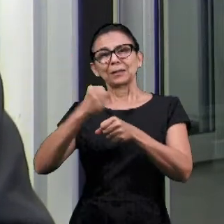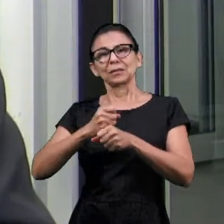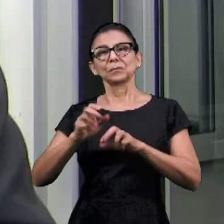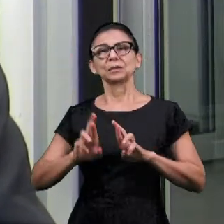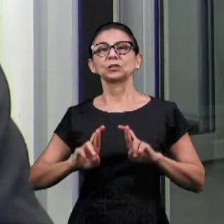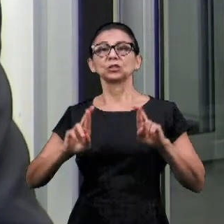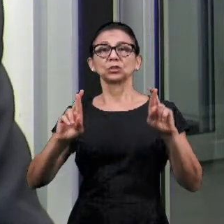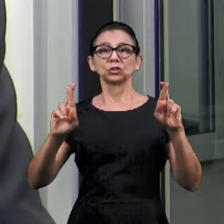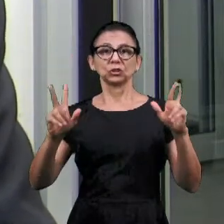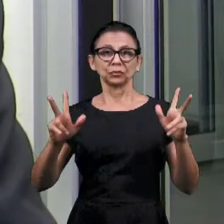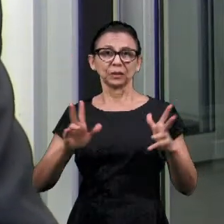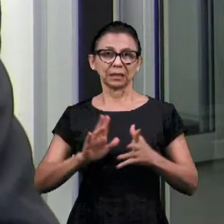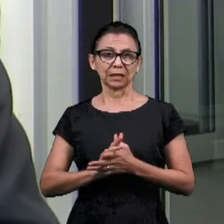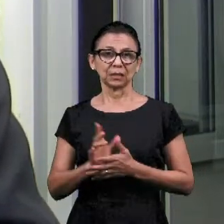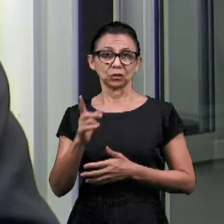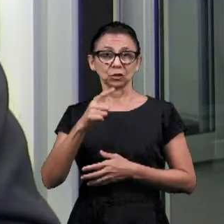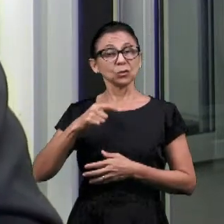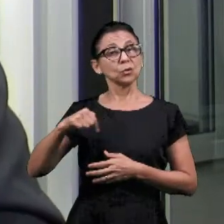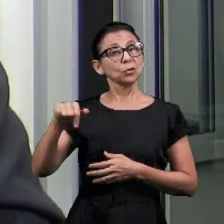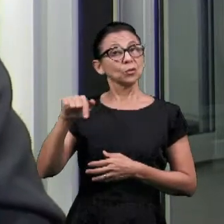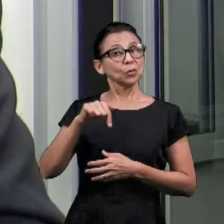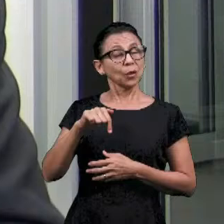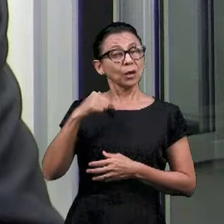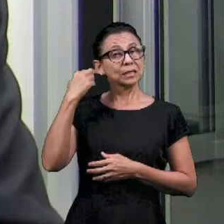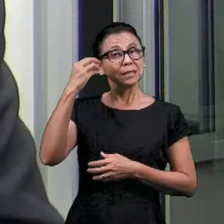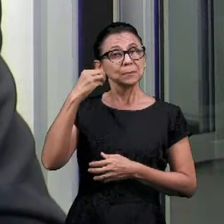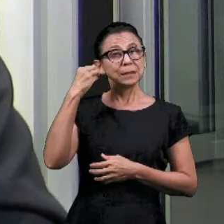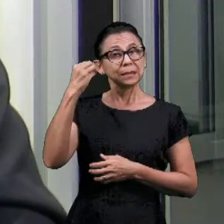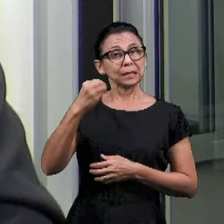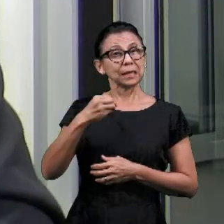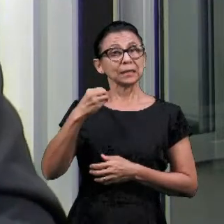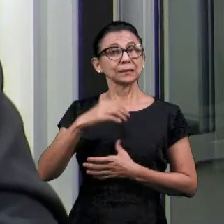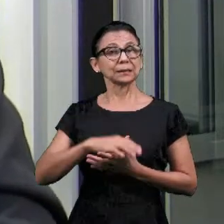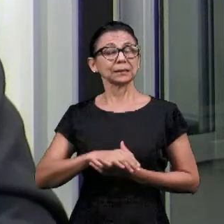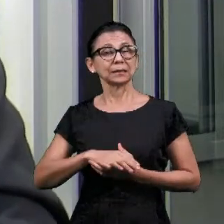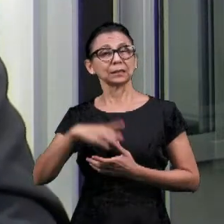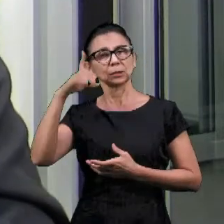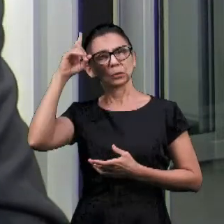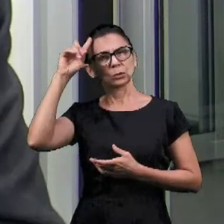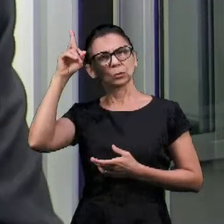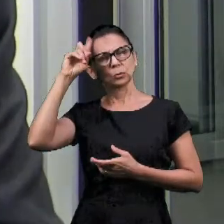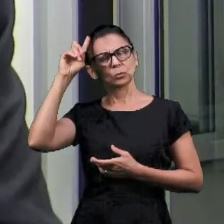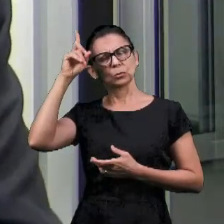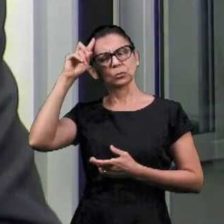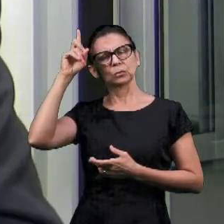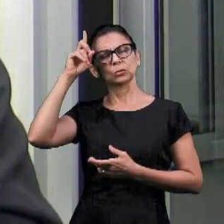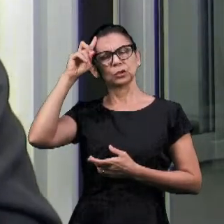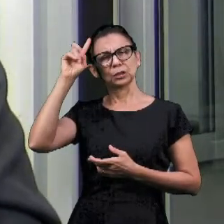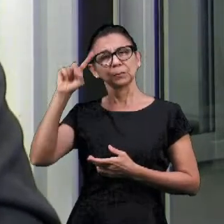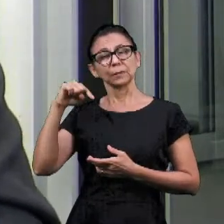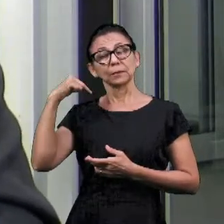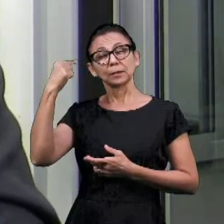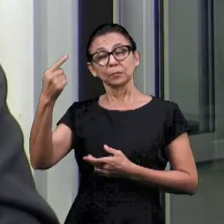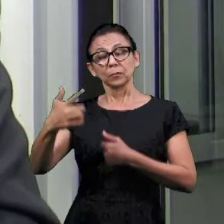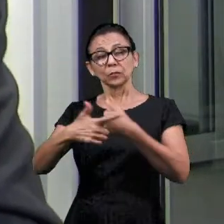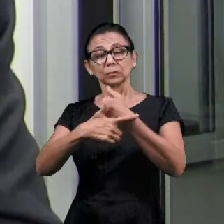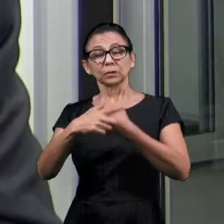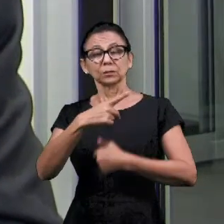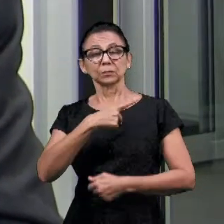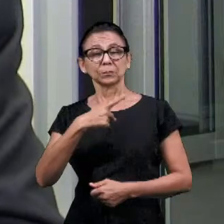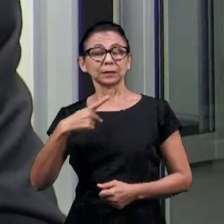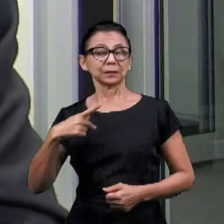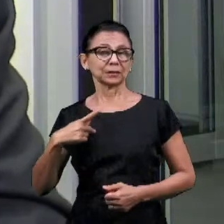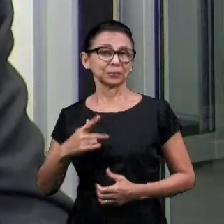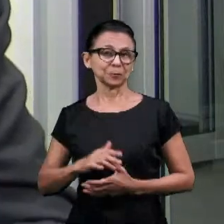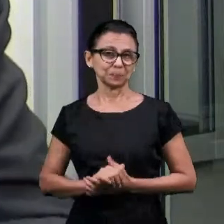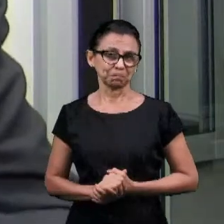nos preparando para ser pastor. É a experiência do dia a dia. É o obreiro que entende que ele não